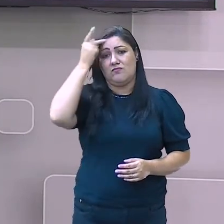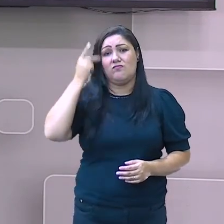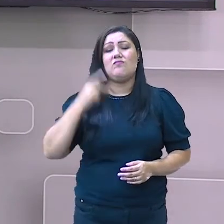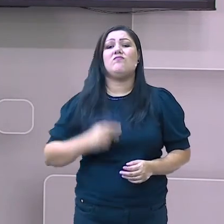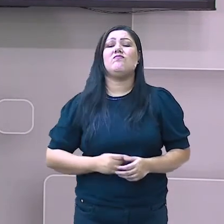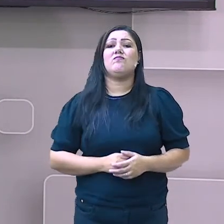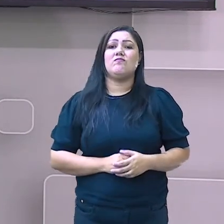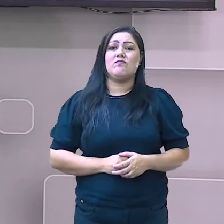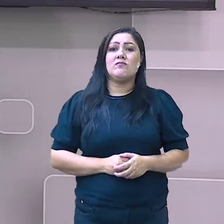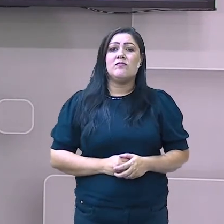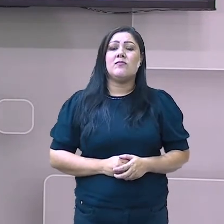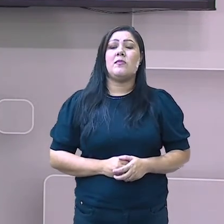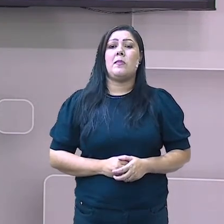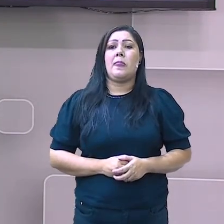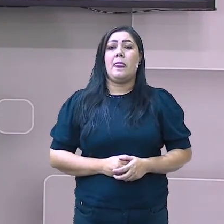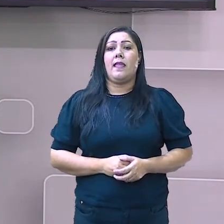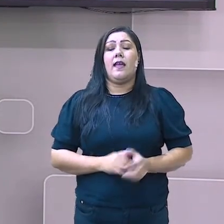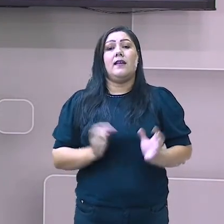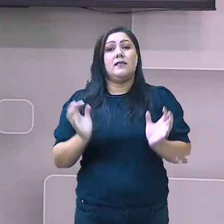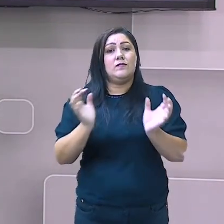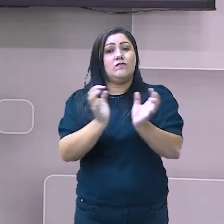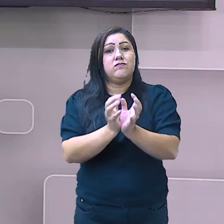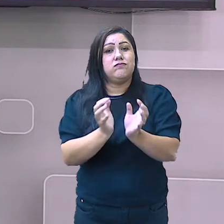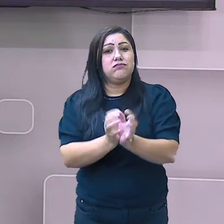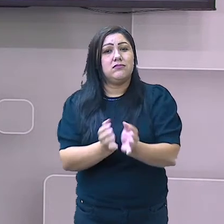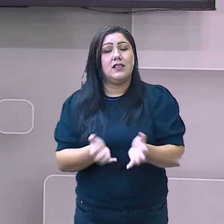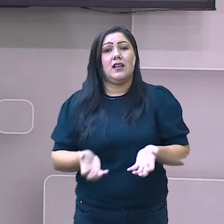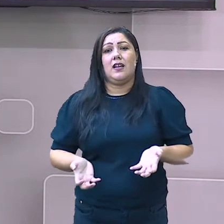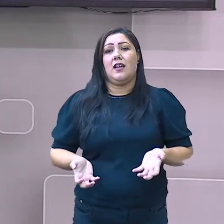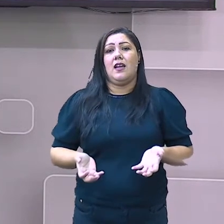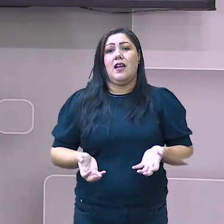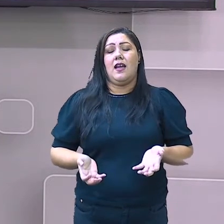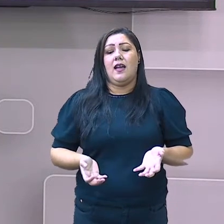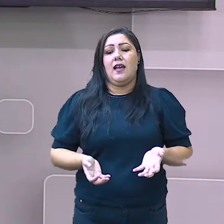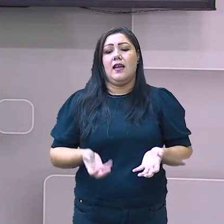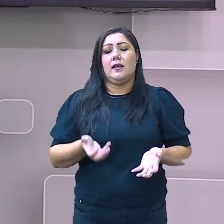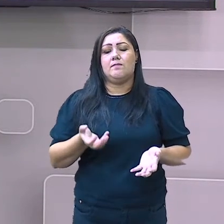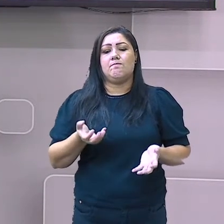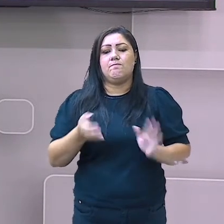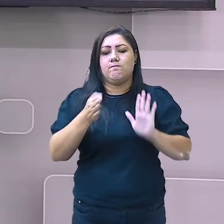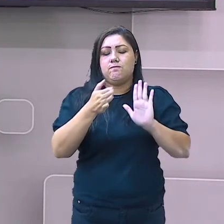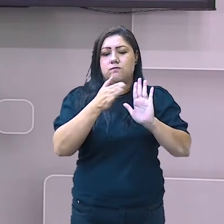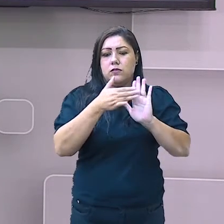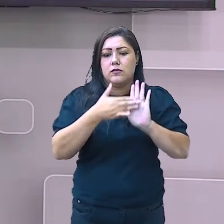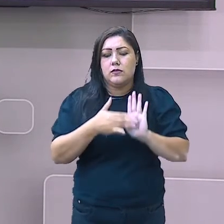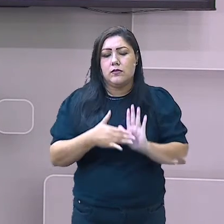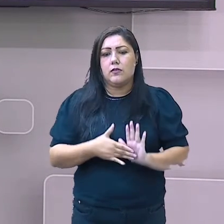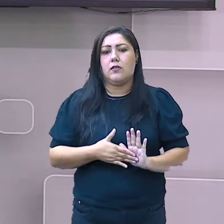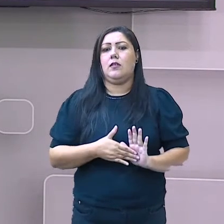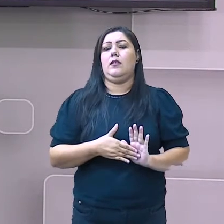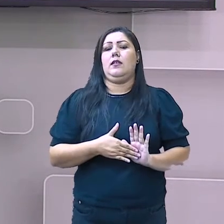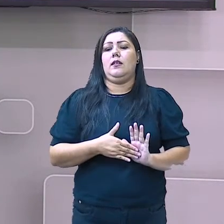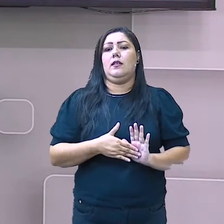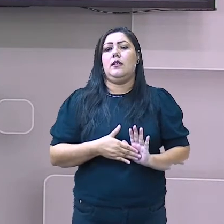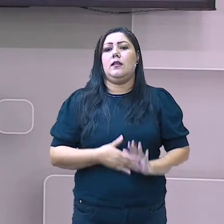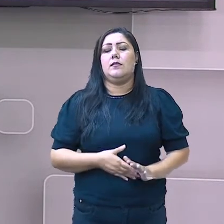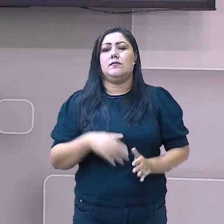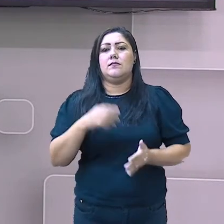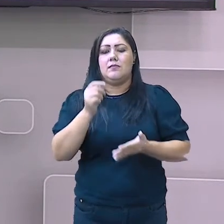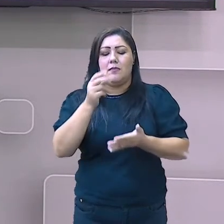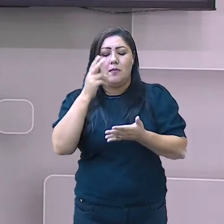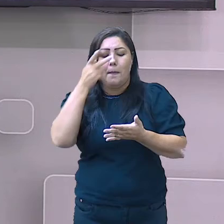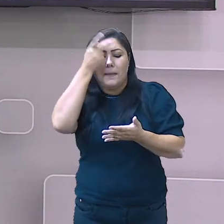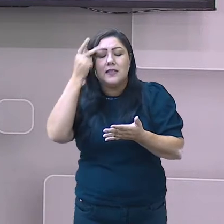bolcheviques estabeleceram uma política para combater o analfabetismo no país. A jornada de trabalho foi reduzida em 2